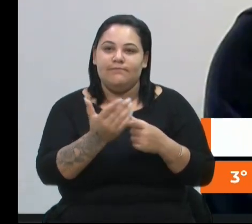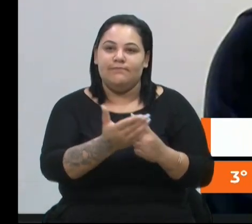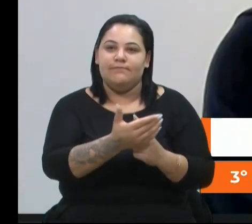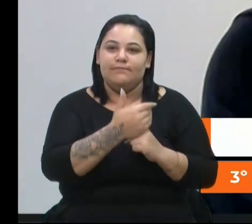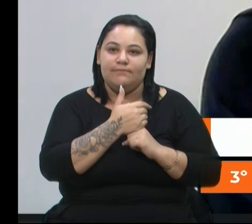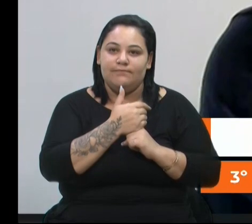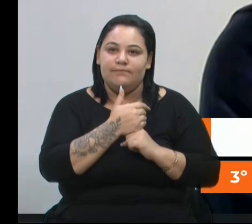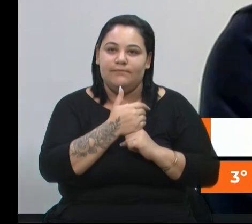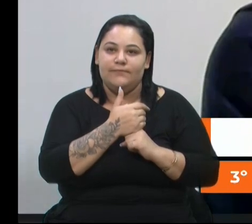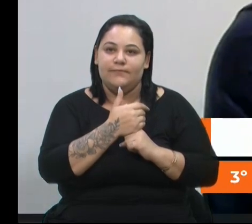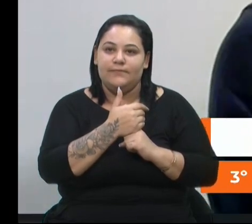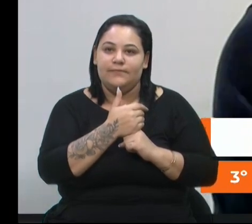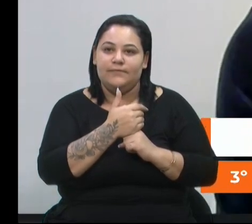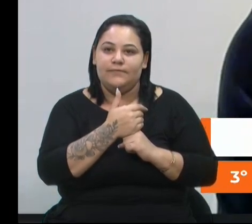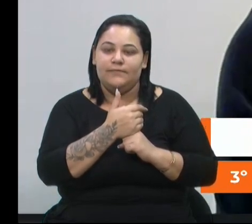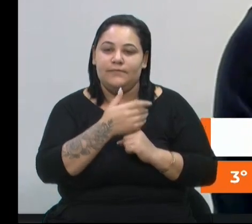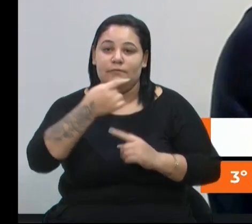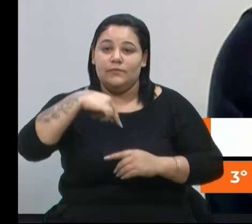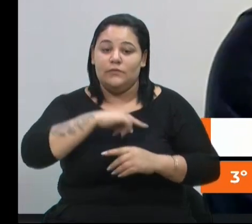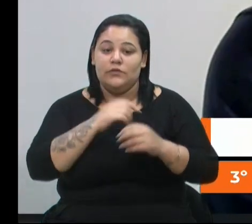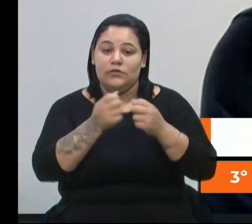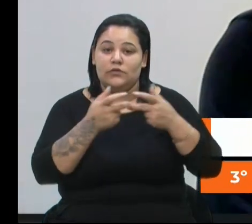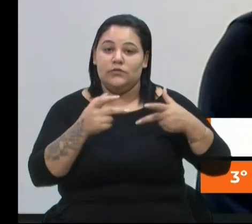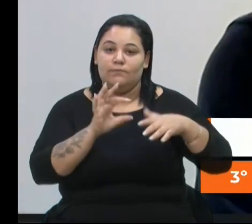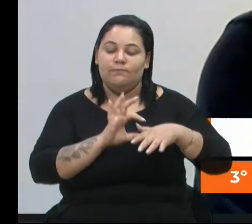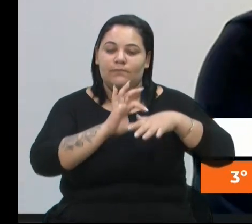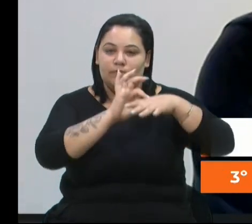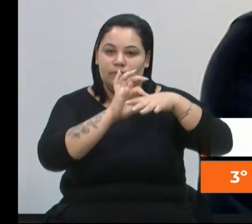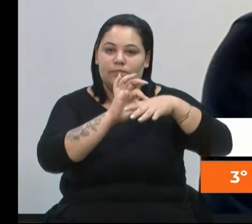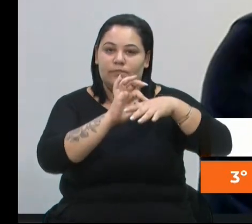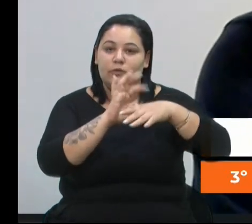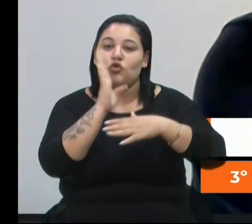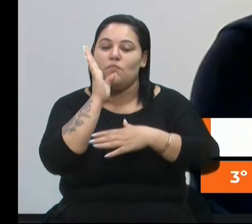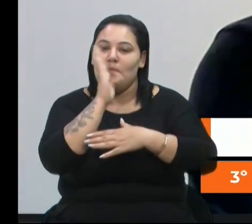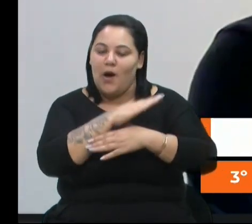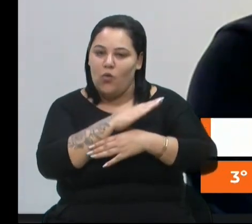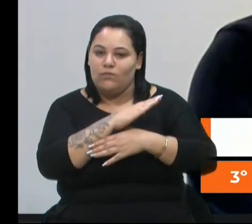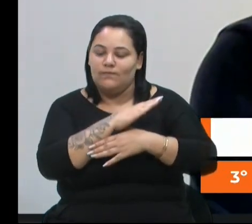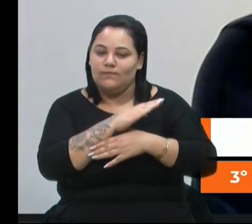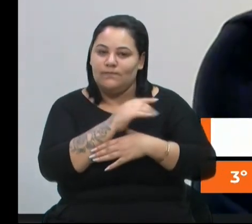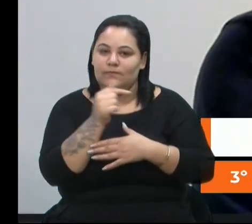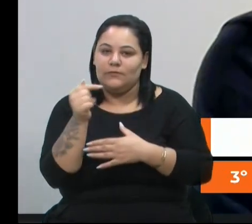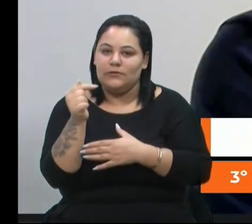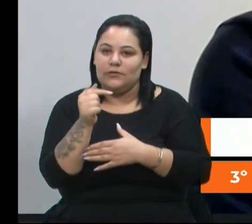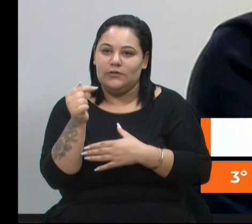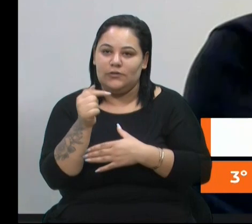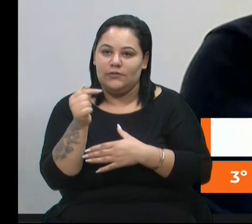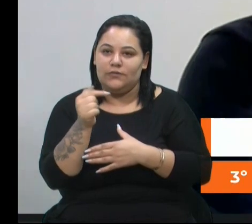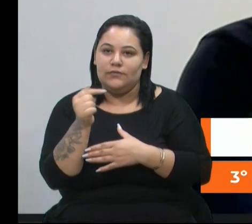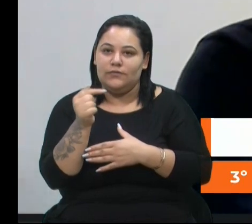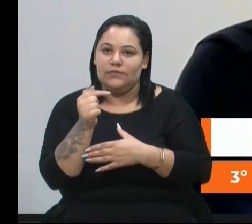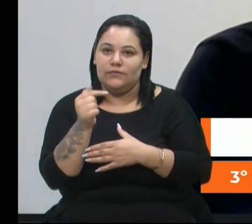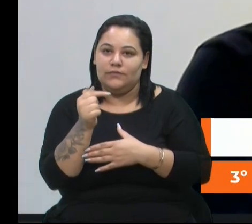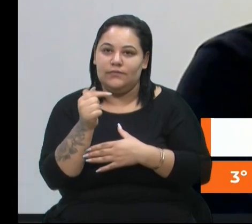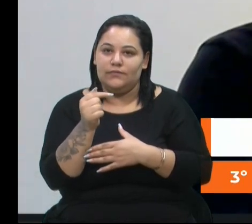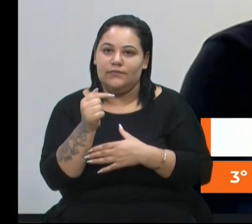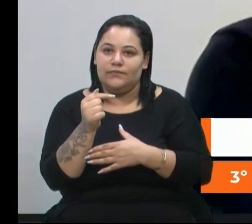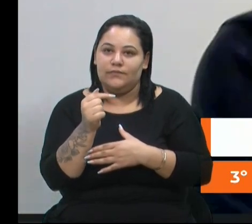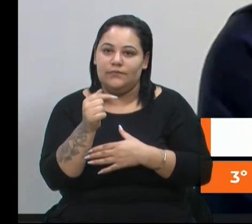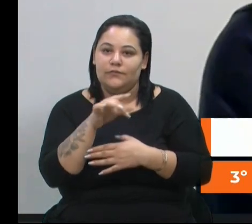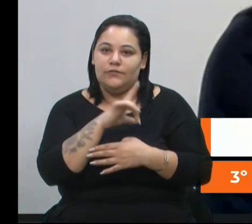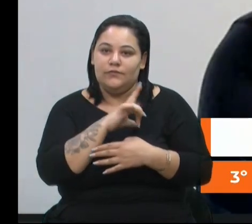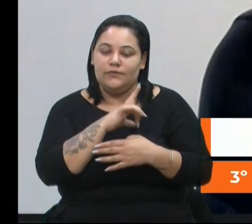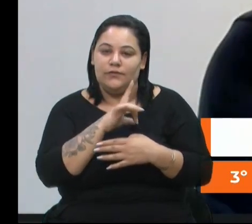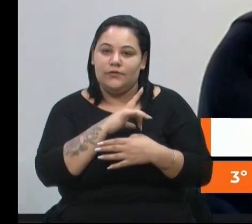e acolhimento daqueles líderes do mal, líderes negativos, que se aproveitaram dessa